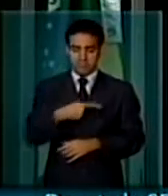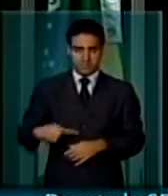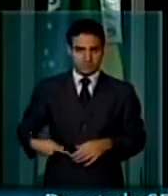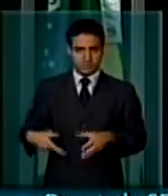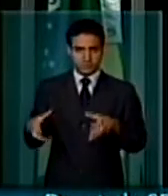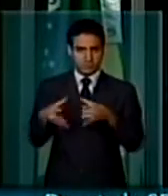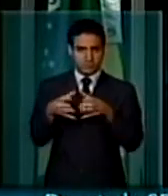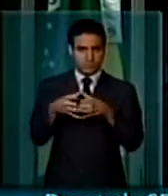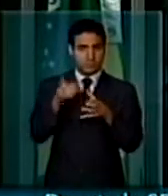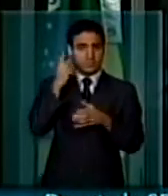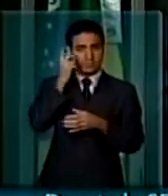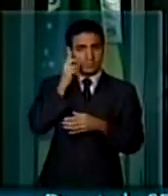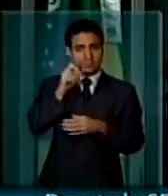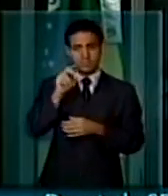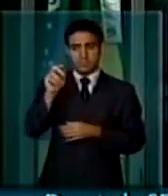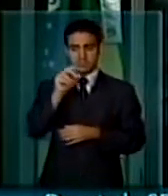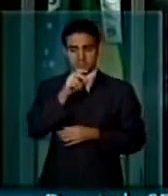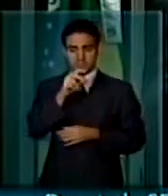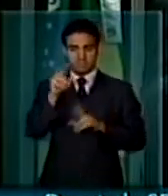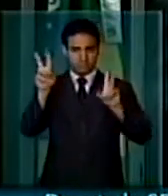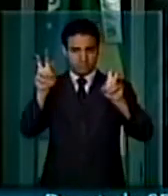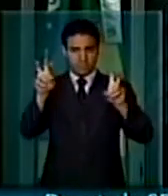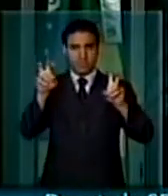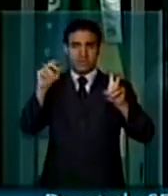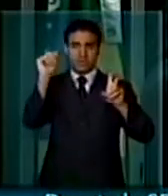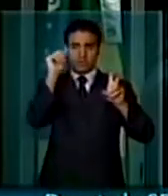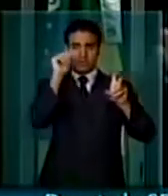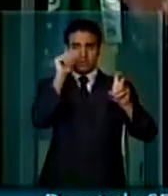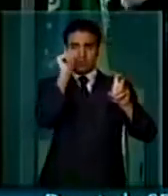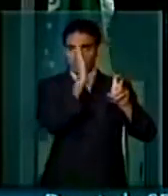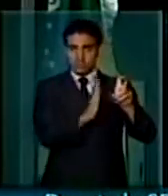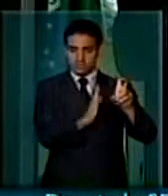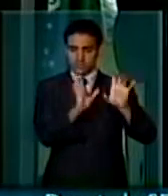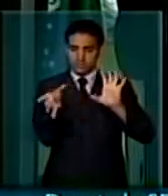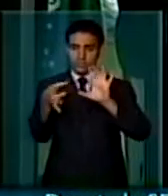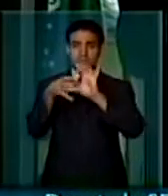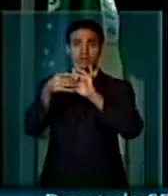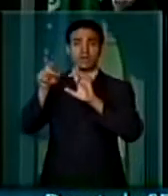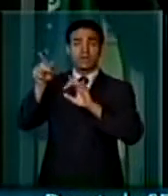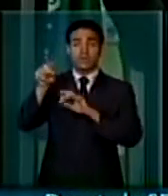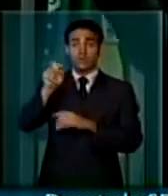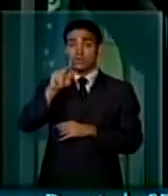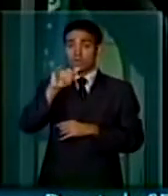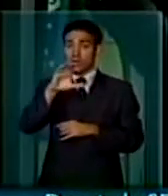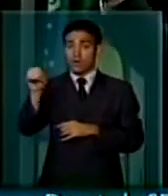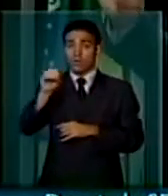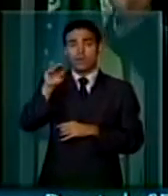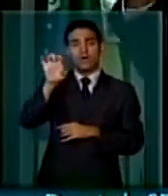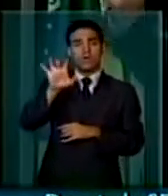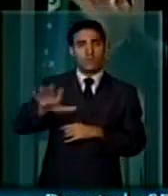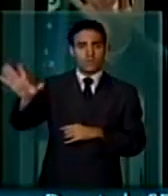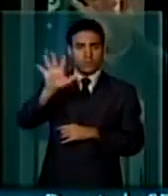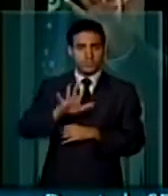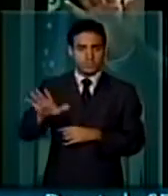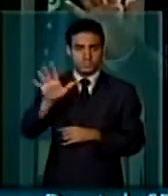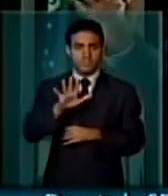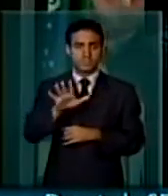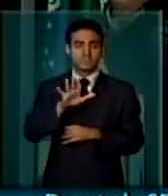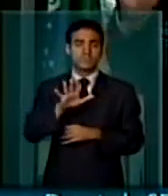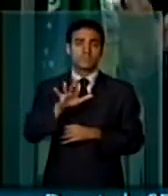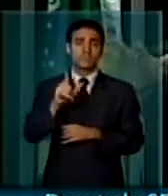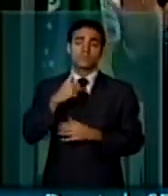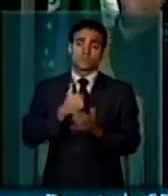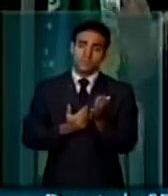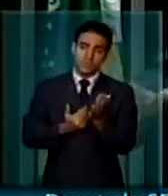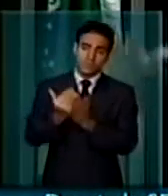Parlamentar Brasil-União Europeia, e esse grupo surgiu, ele nasceu exatamente dessa inspiração, da nossa fronteira lá com a Guiana Francesa,